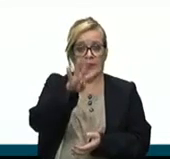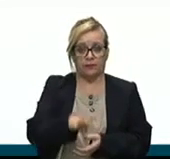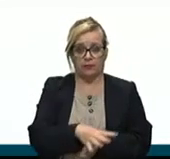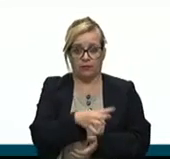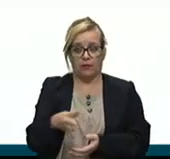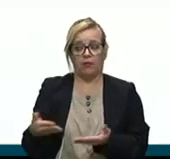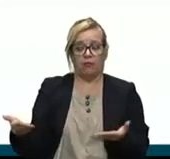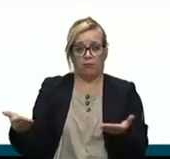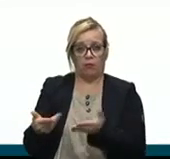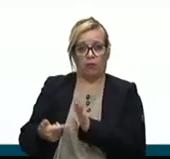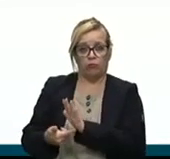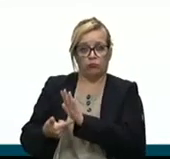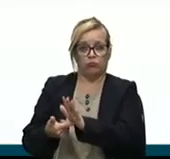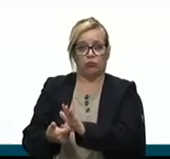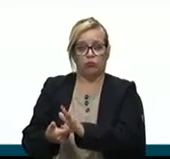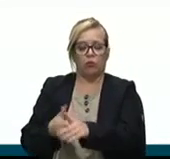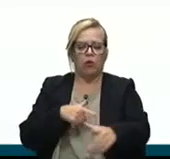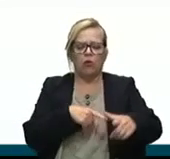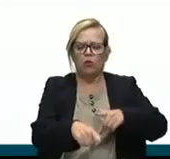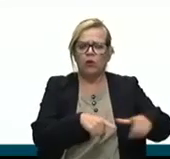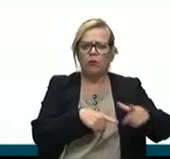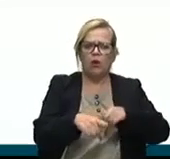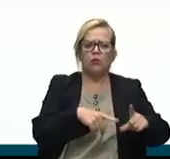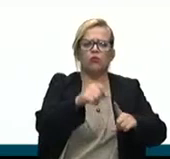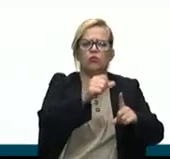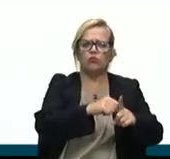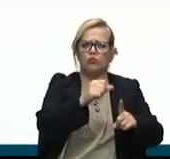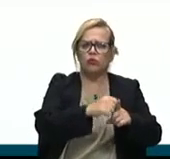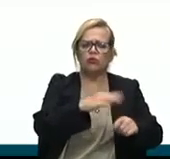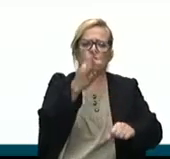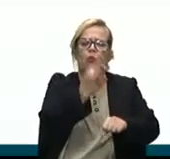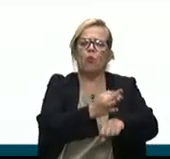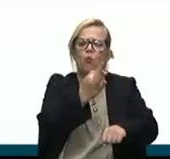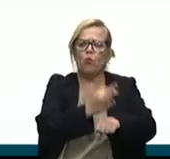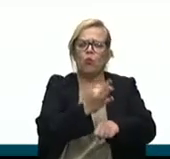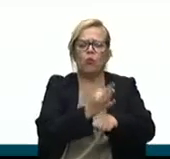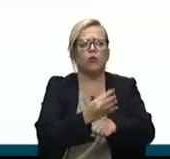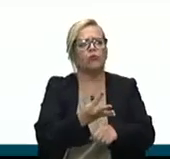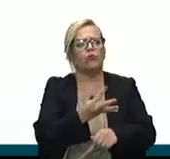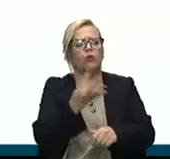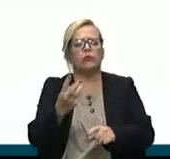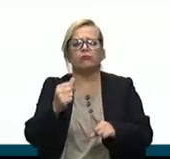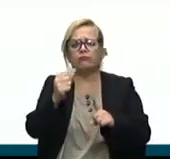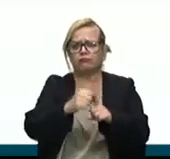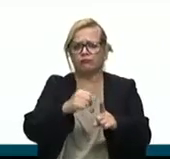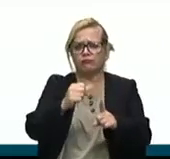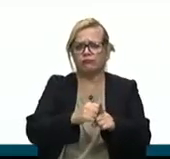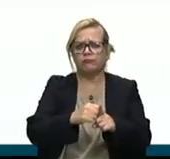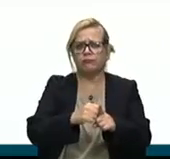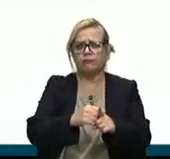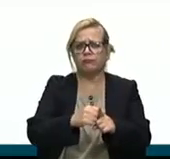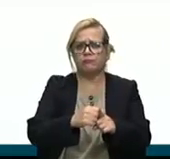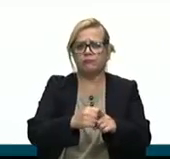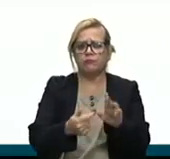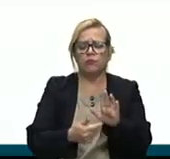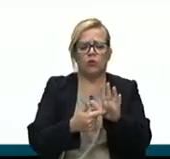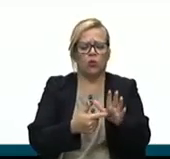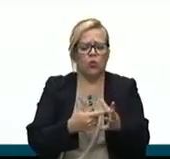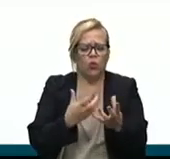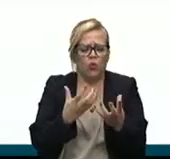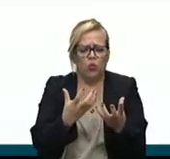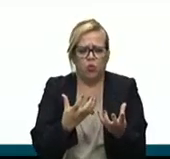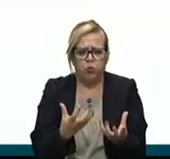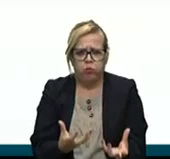seguir representa a produção mensal de aço de uma siderúrgica nos últimos 4 meses, expressa em milhares de